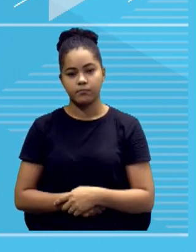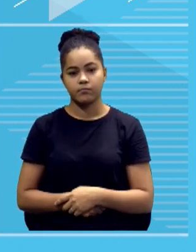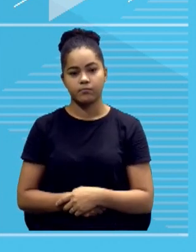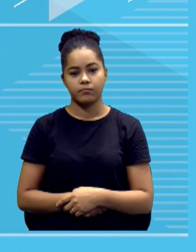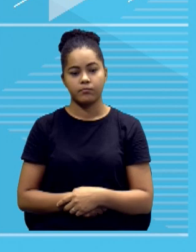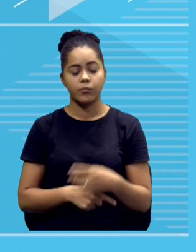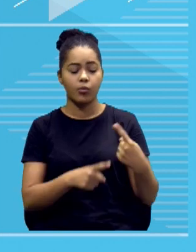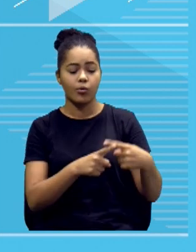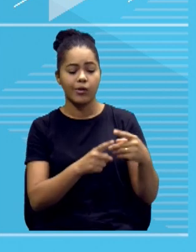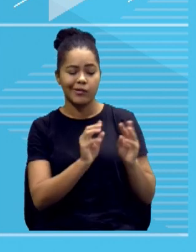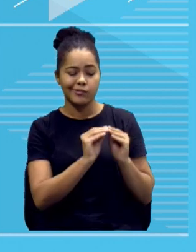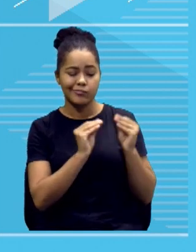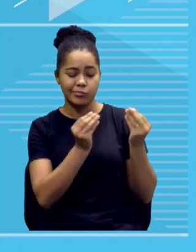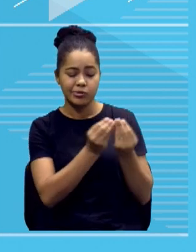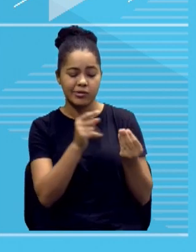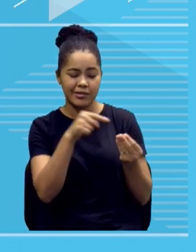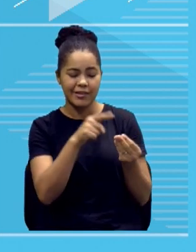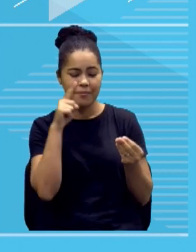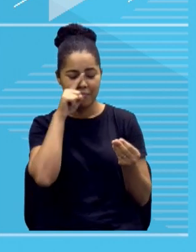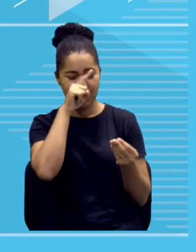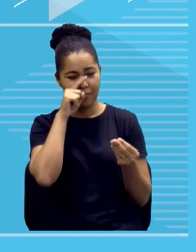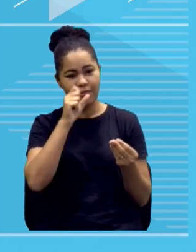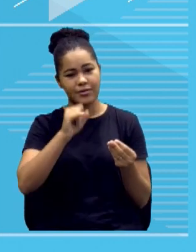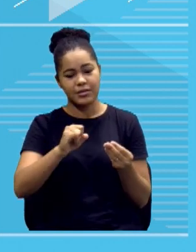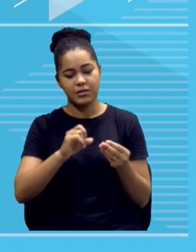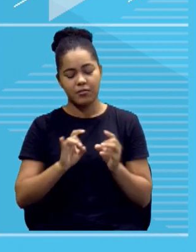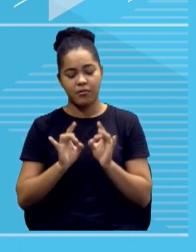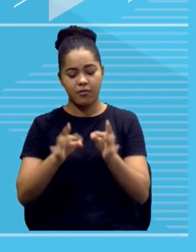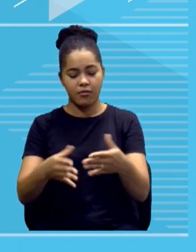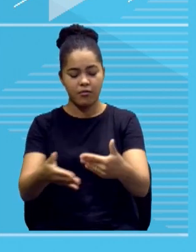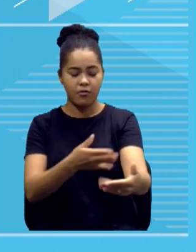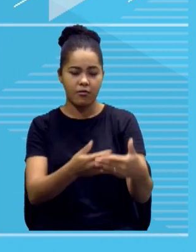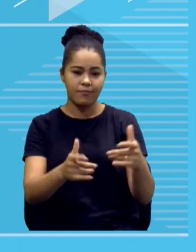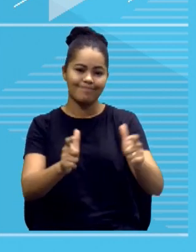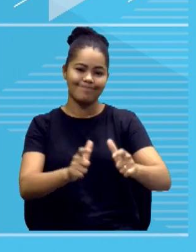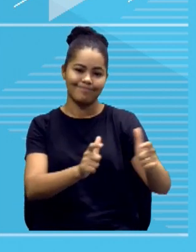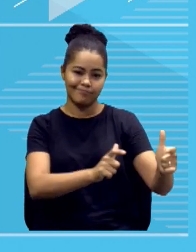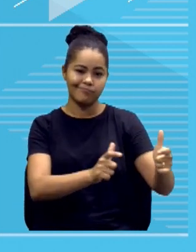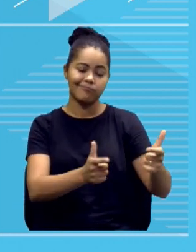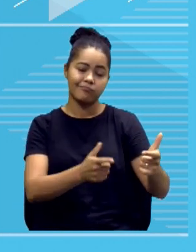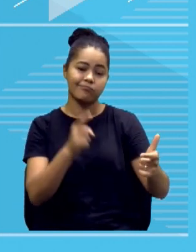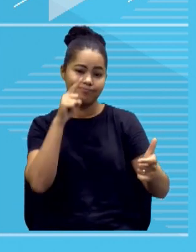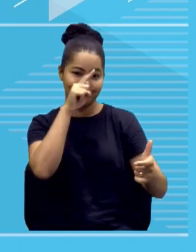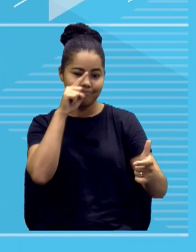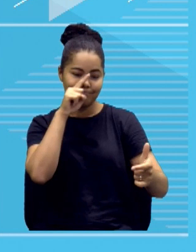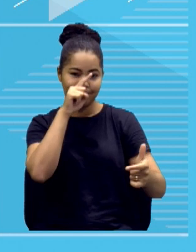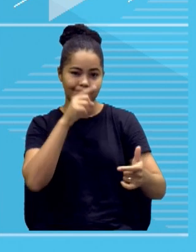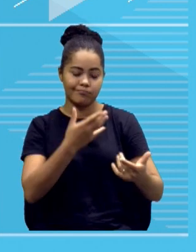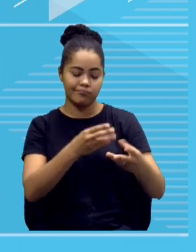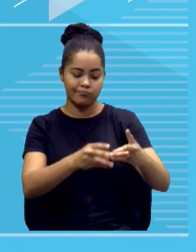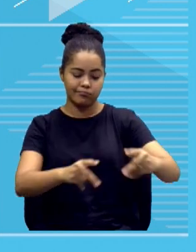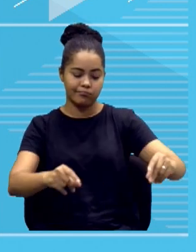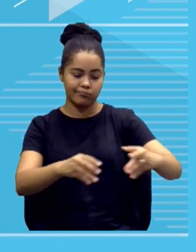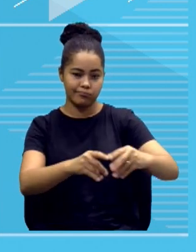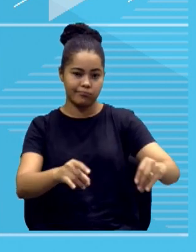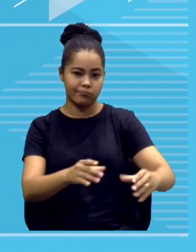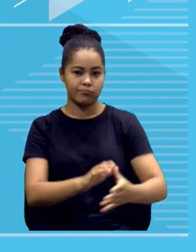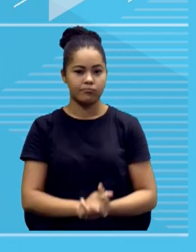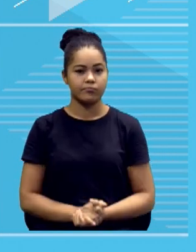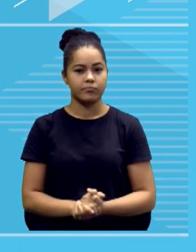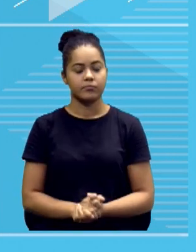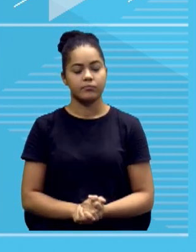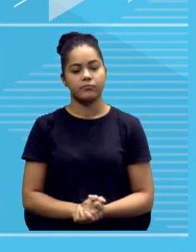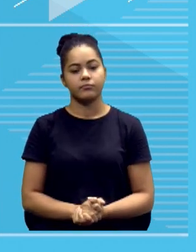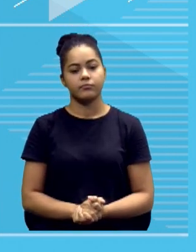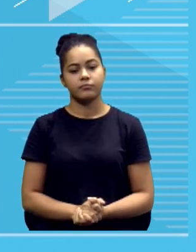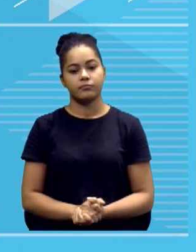ao solo. Então aquele líquido, aquela solução química pode trazer malefícios ao sólido. A mesma coisa